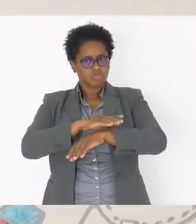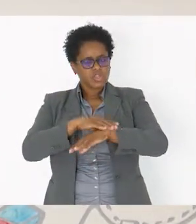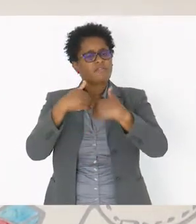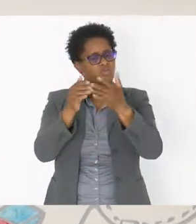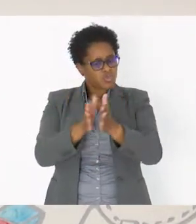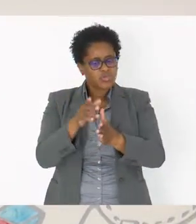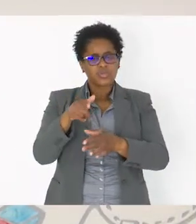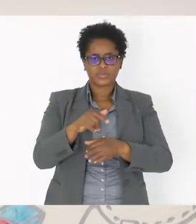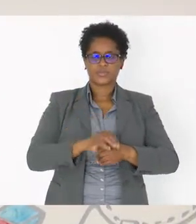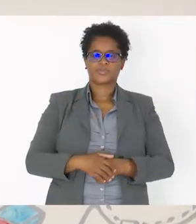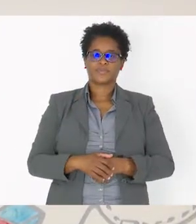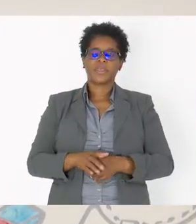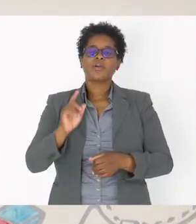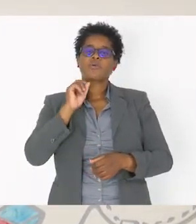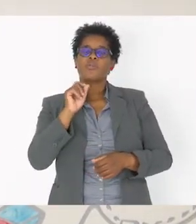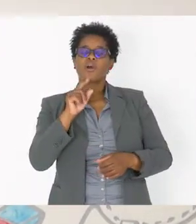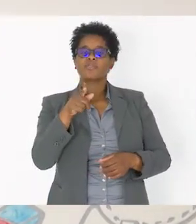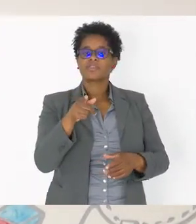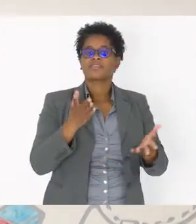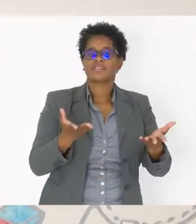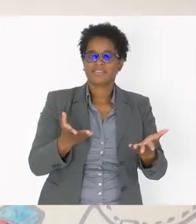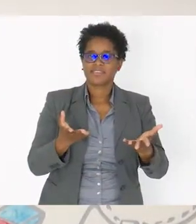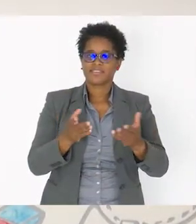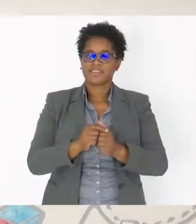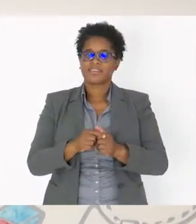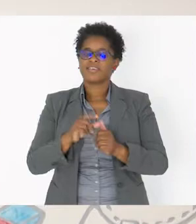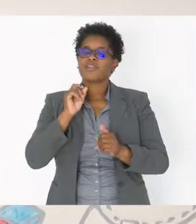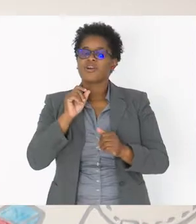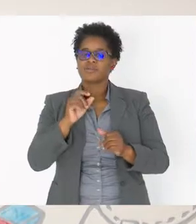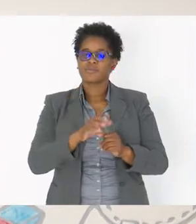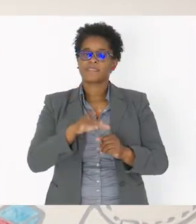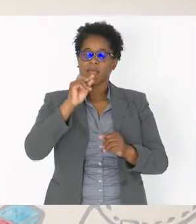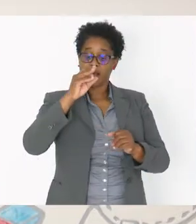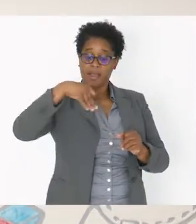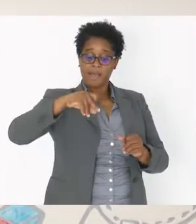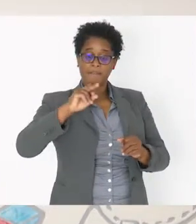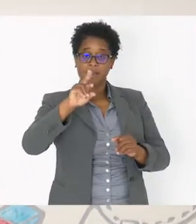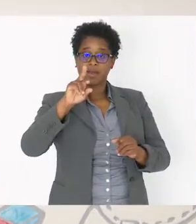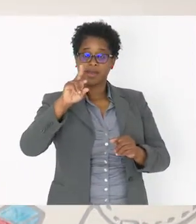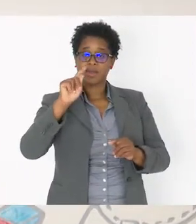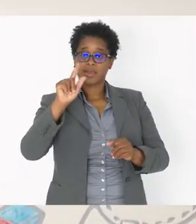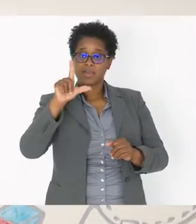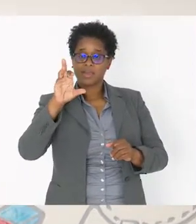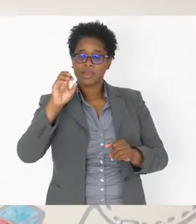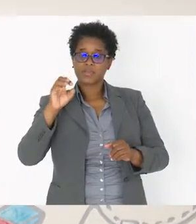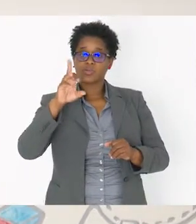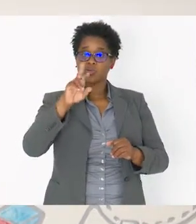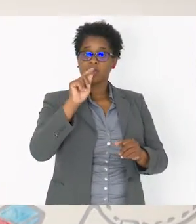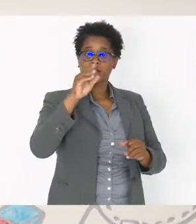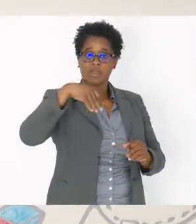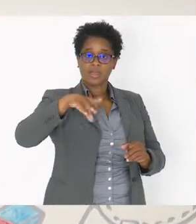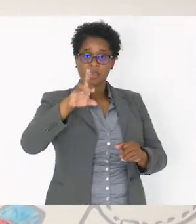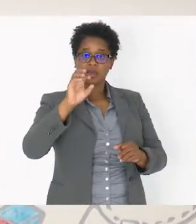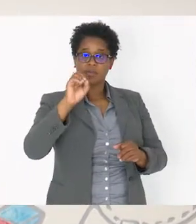isto. Vamos chamar de quê? Chamamos de aparelho reprodutor, ou